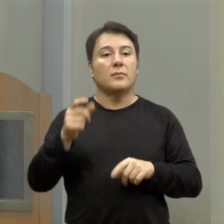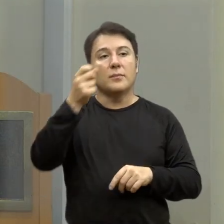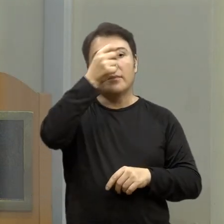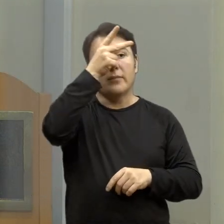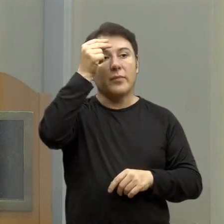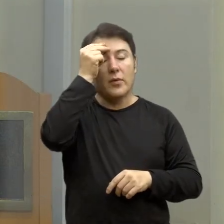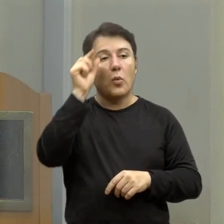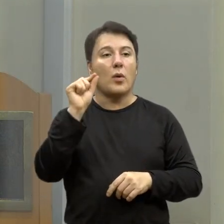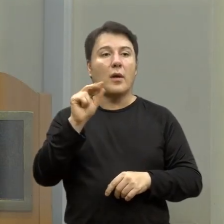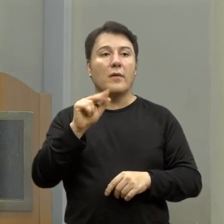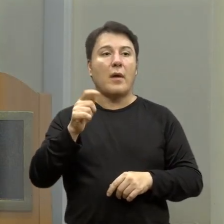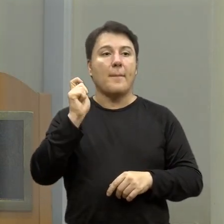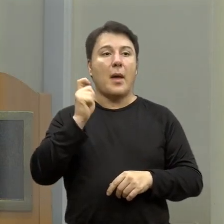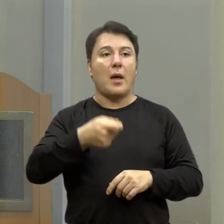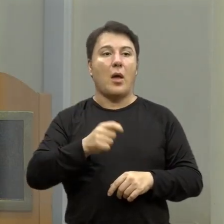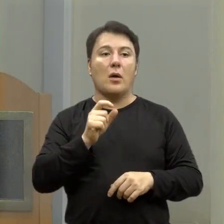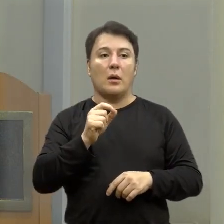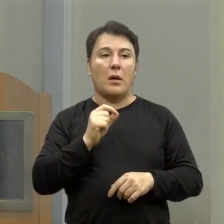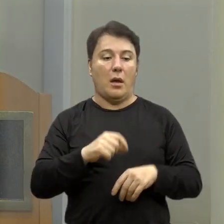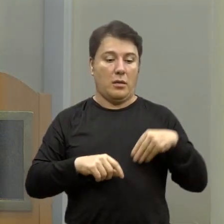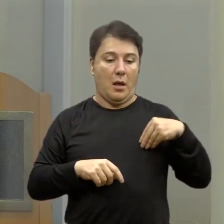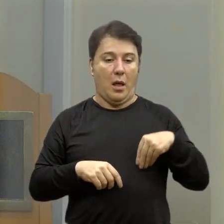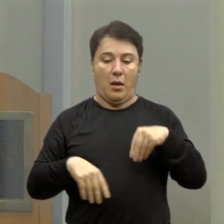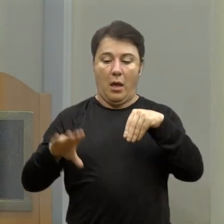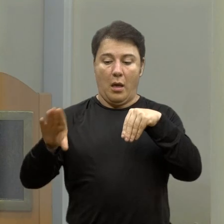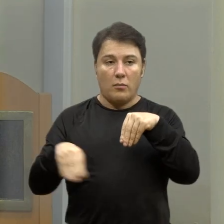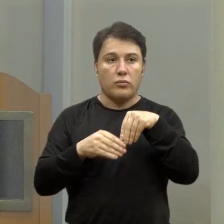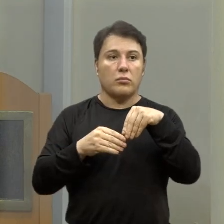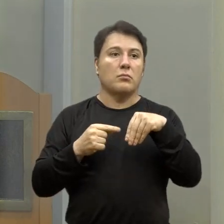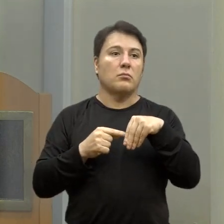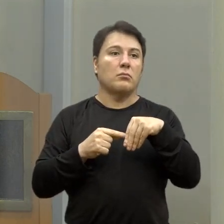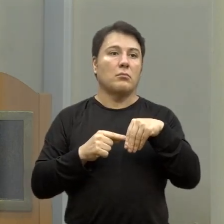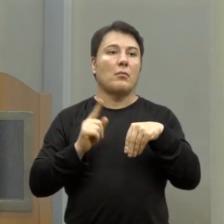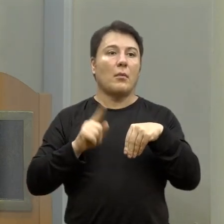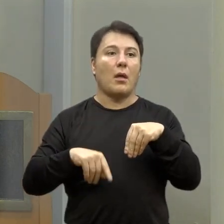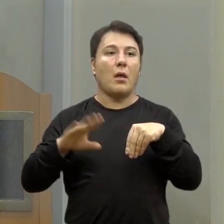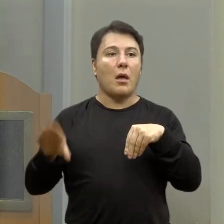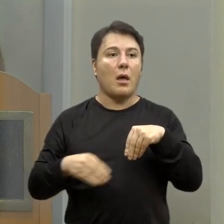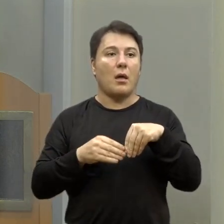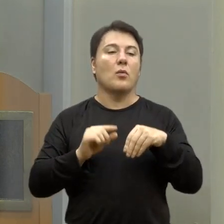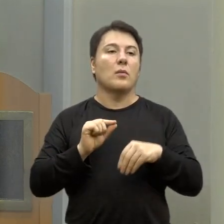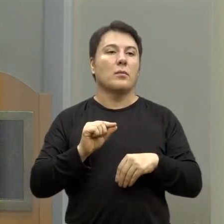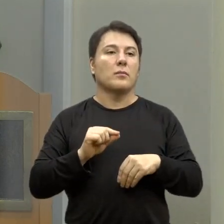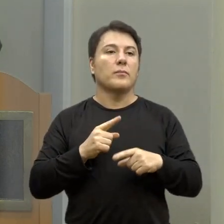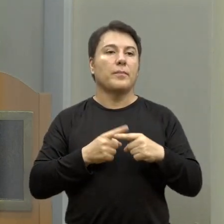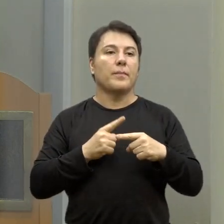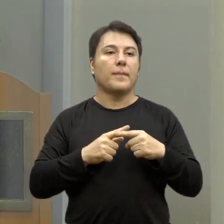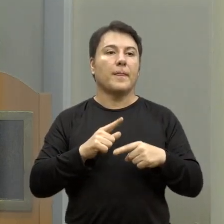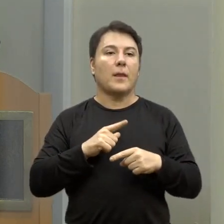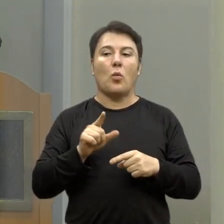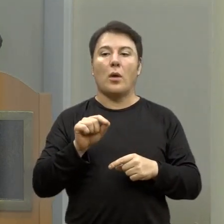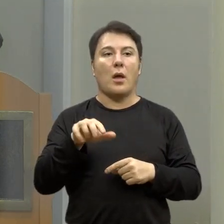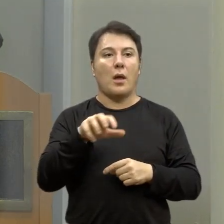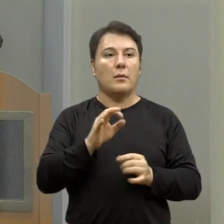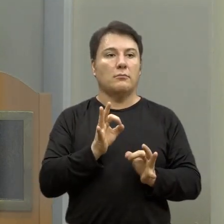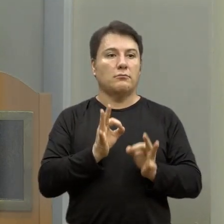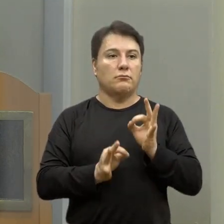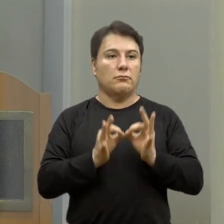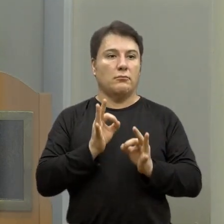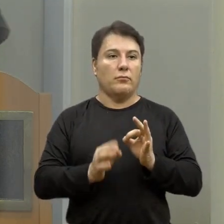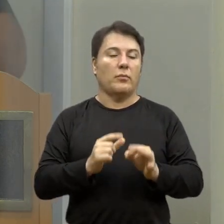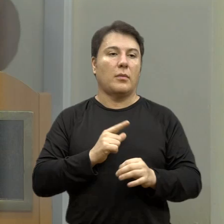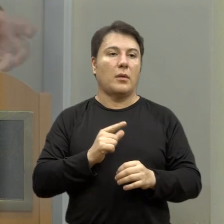está pagando um complemento. Senhoras e senhores, um complemento. A figura jurídica